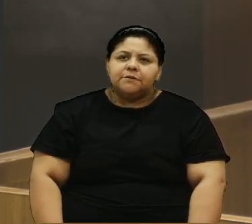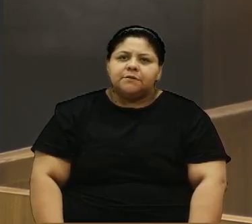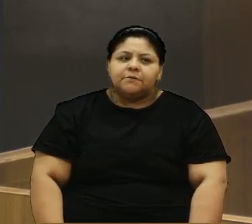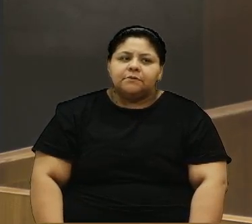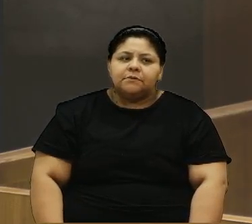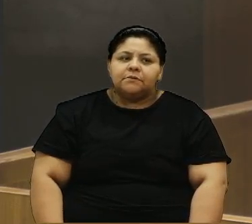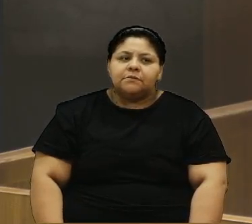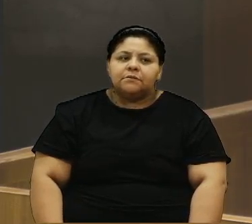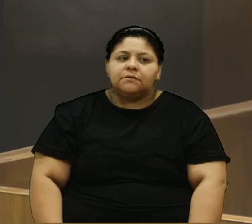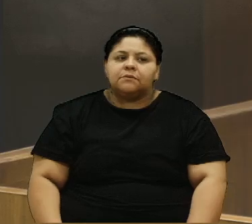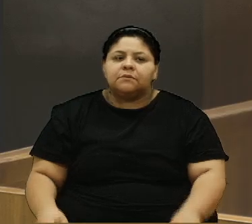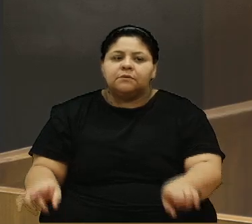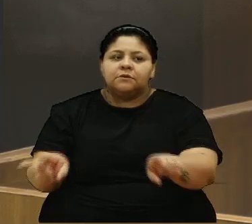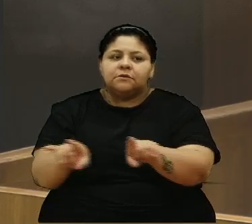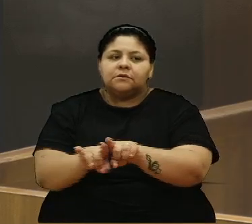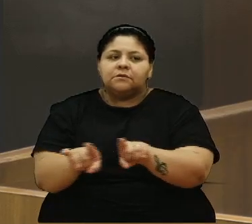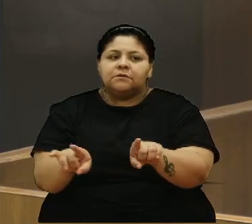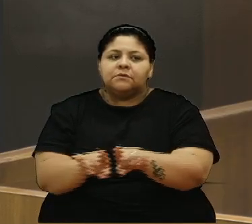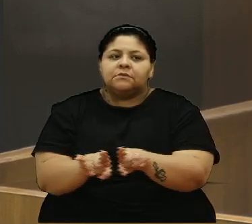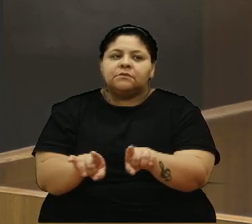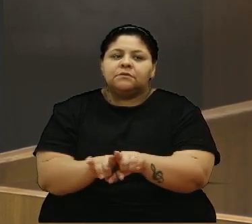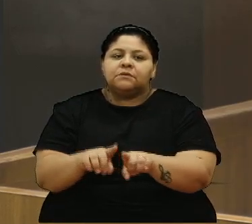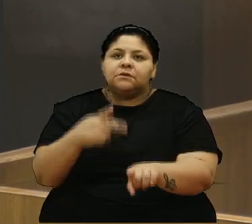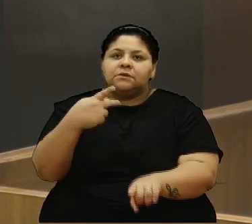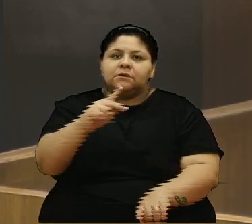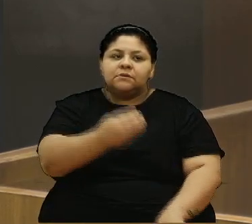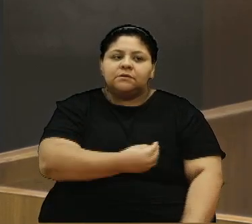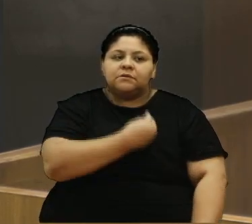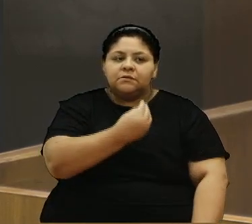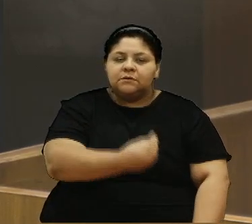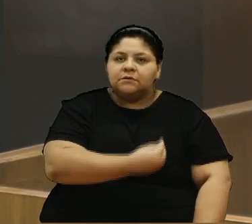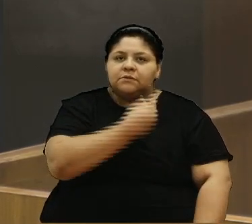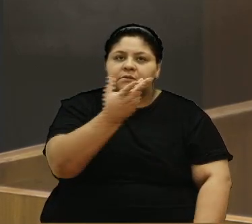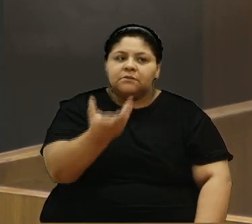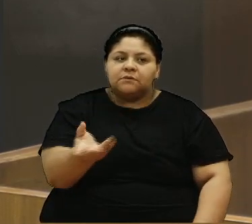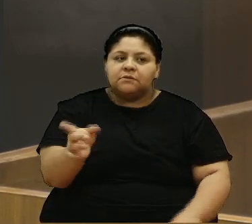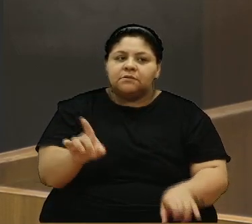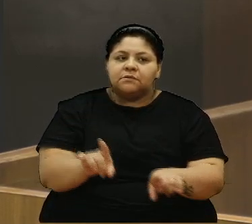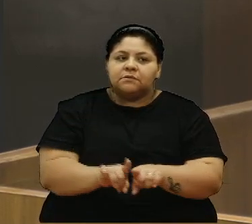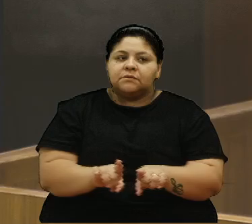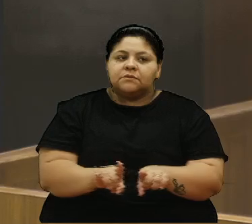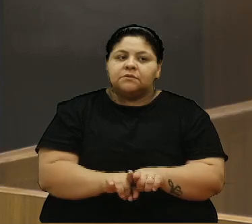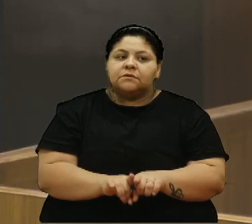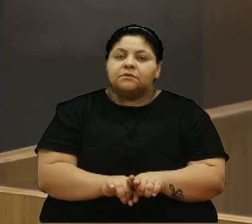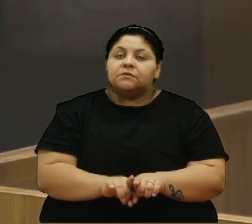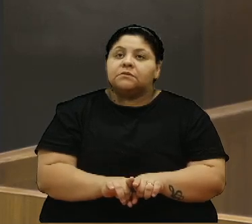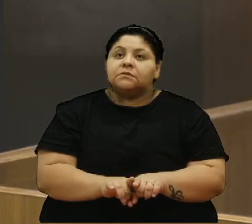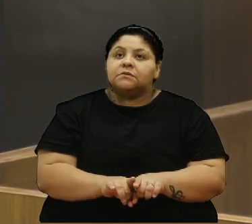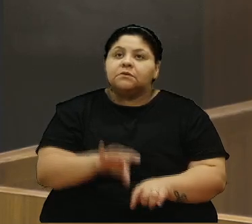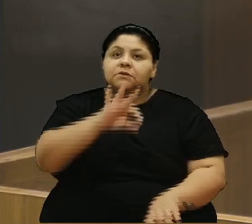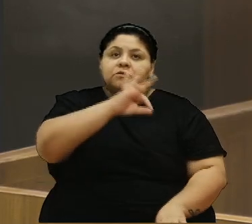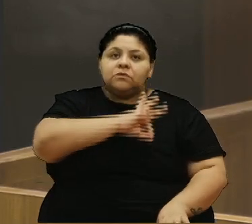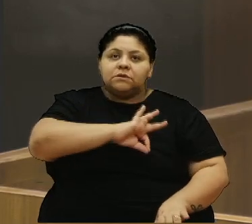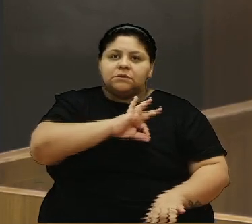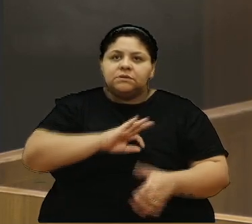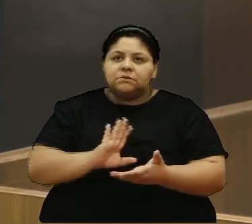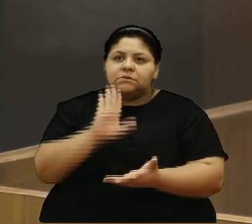para aproveitar ao final da sua vida aquele mísero salário mínimo,